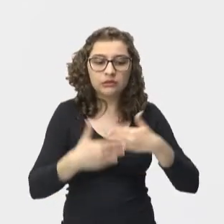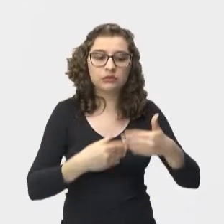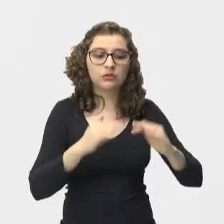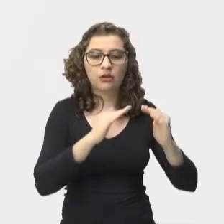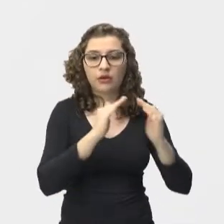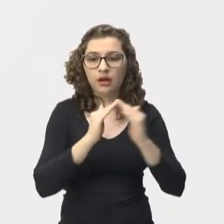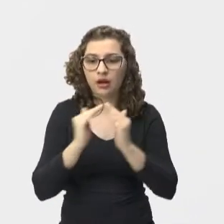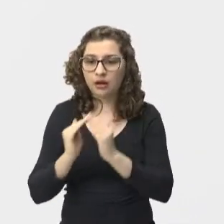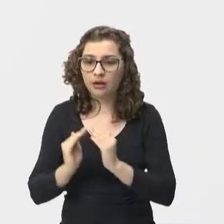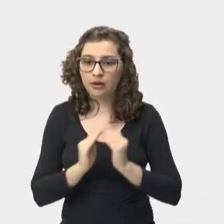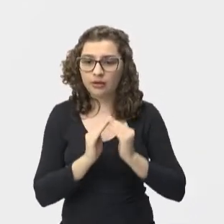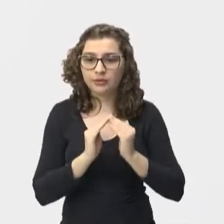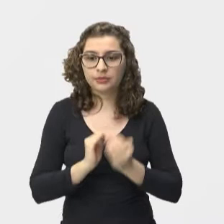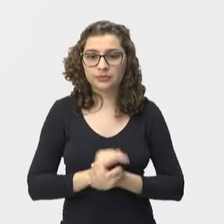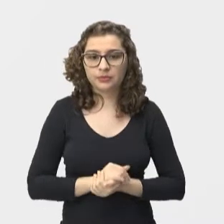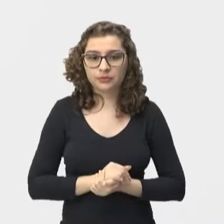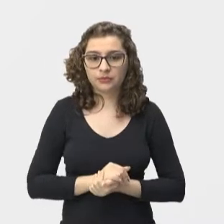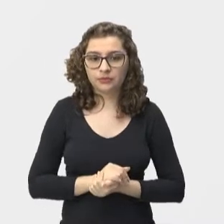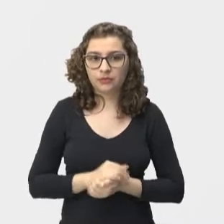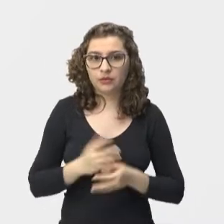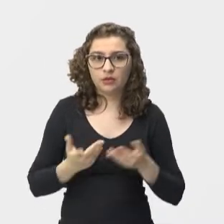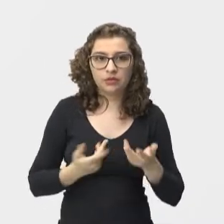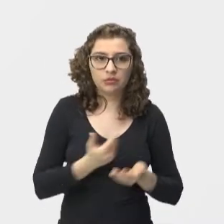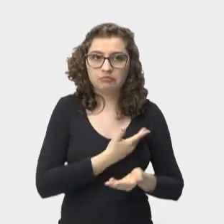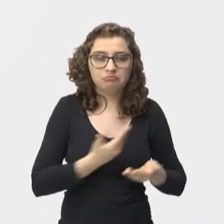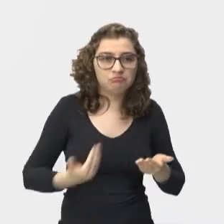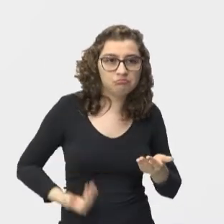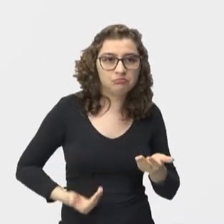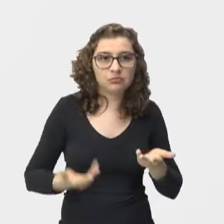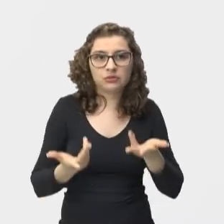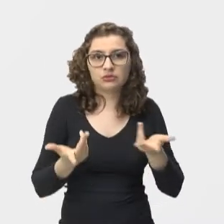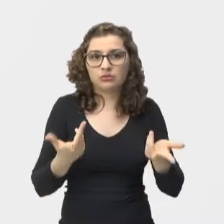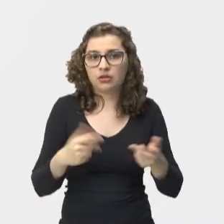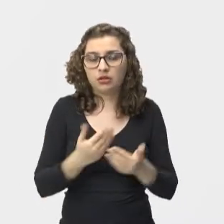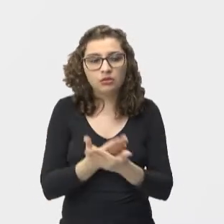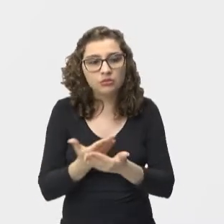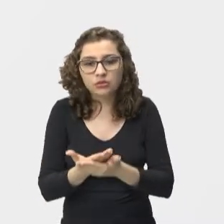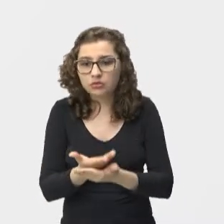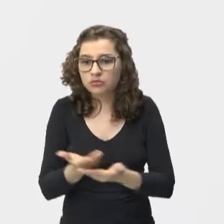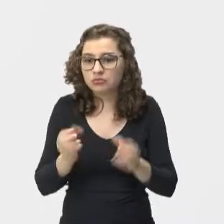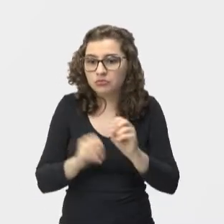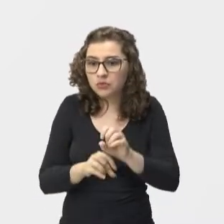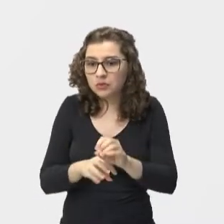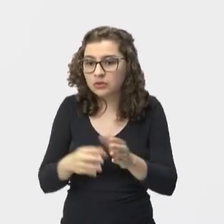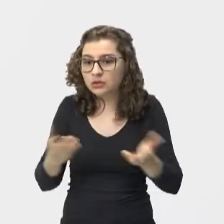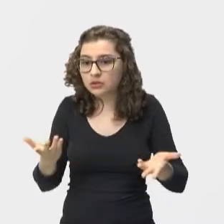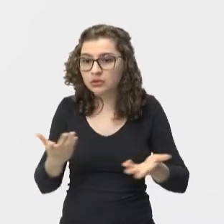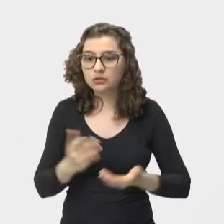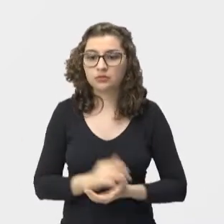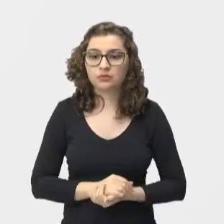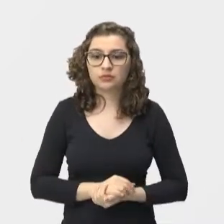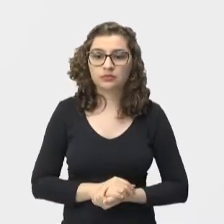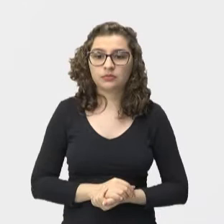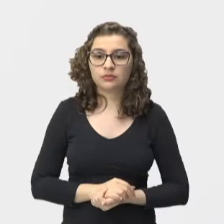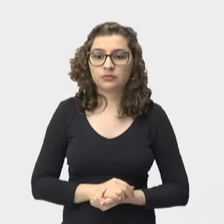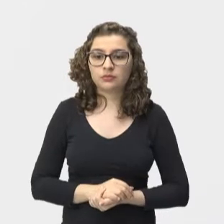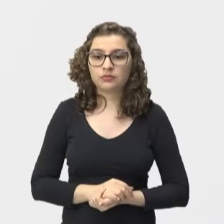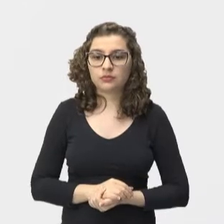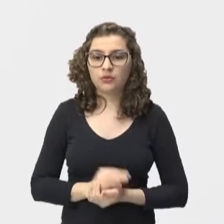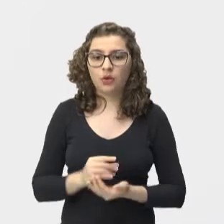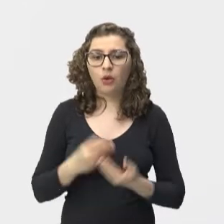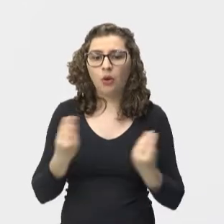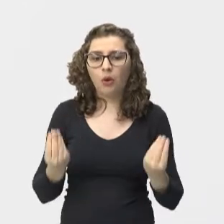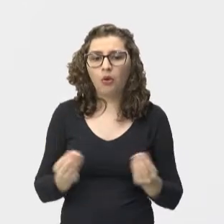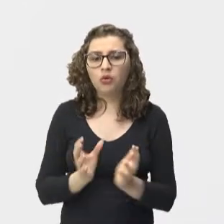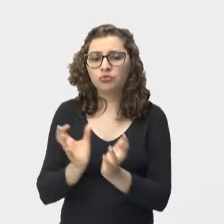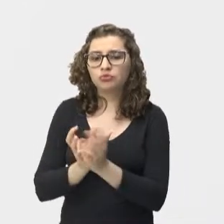habitação, uma política pública na área da educação, né? Ou de um conjunto institucional